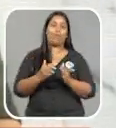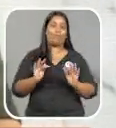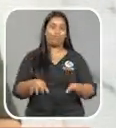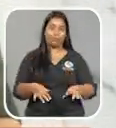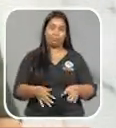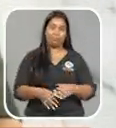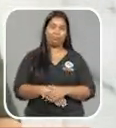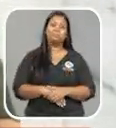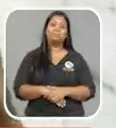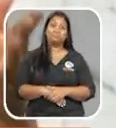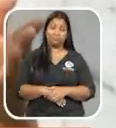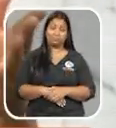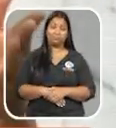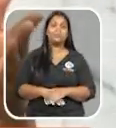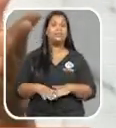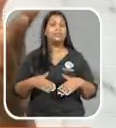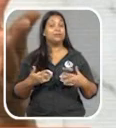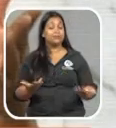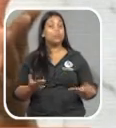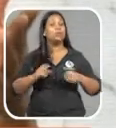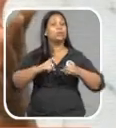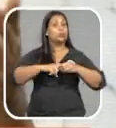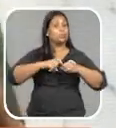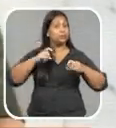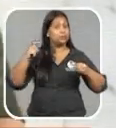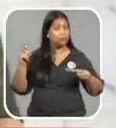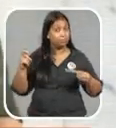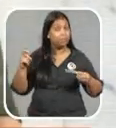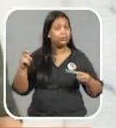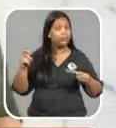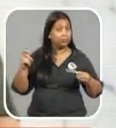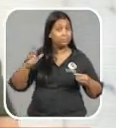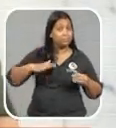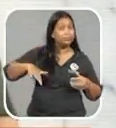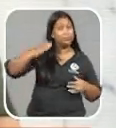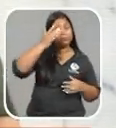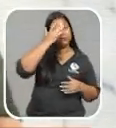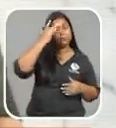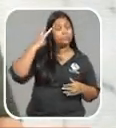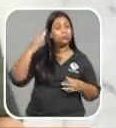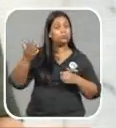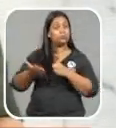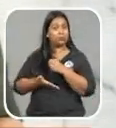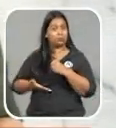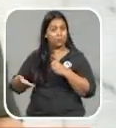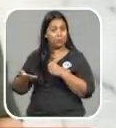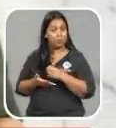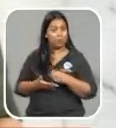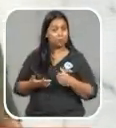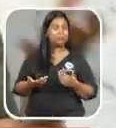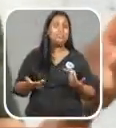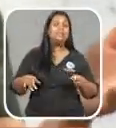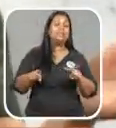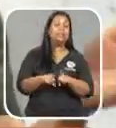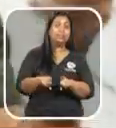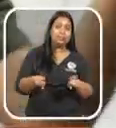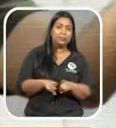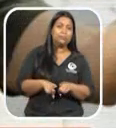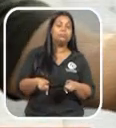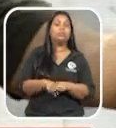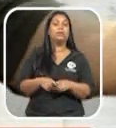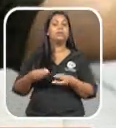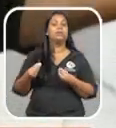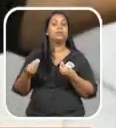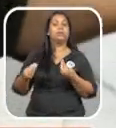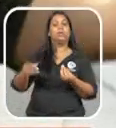independência para os parlamentares que eram da base, né? E também deu dignidade para quem estava na oposição, que apresentava emenda e